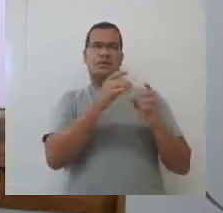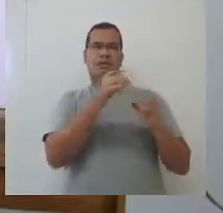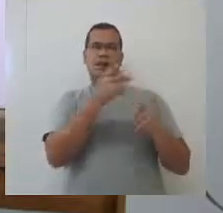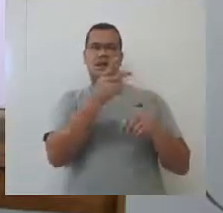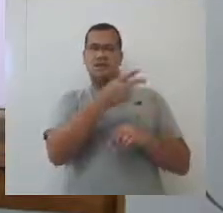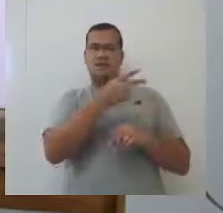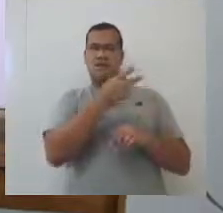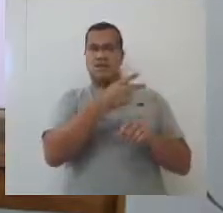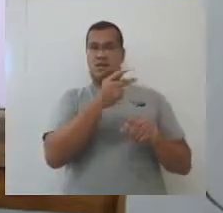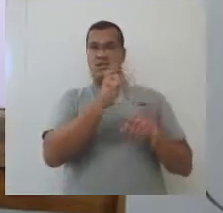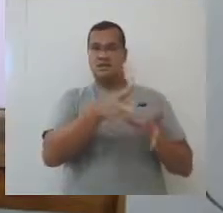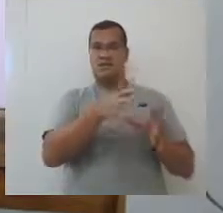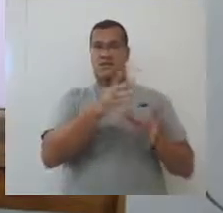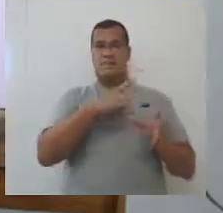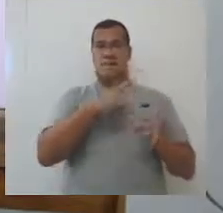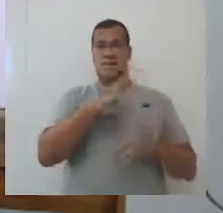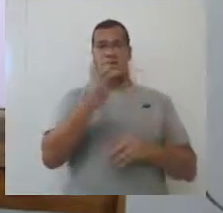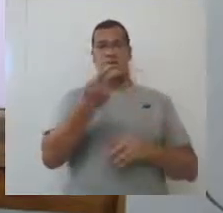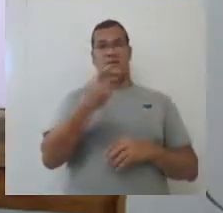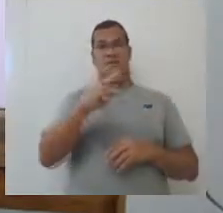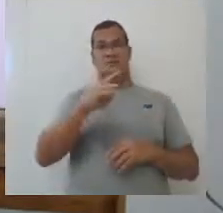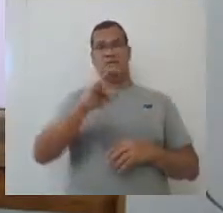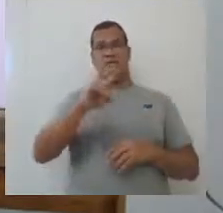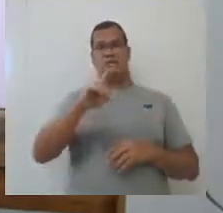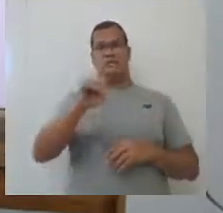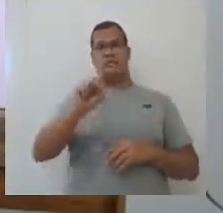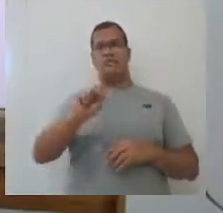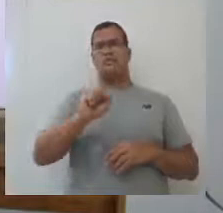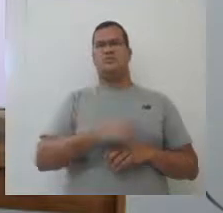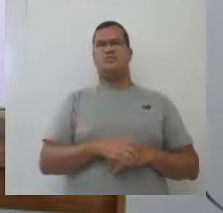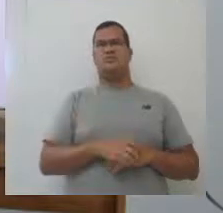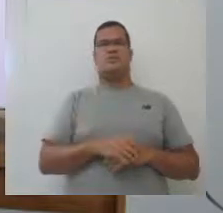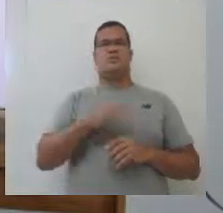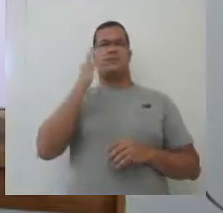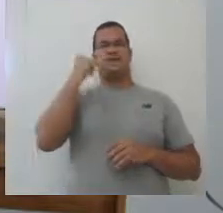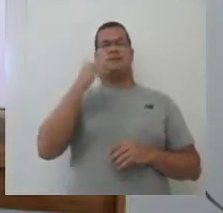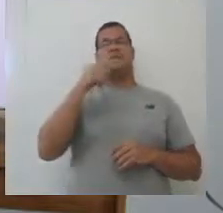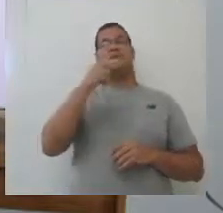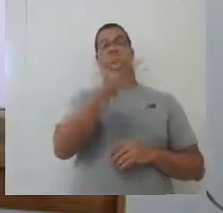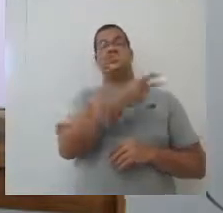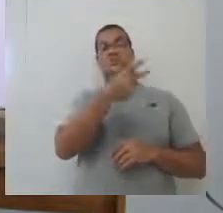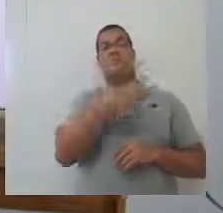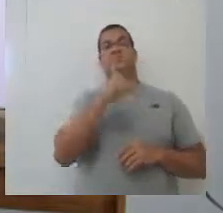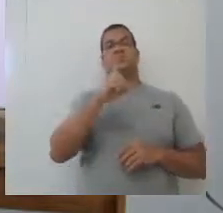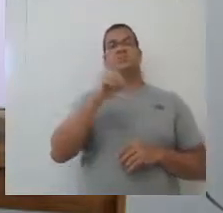melhor dizendo, ele é híbrido, então tu já sabe que ele é dominante.